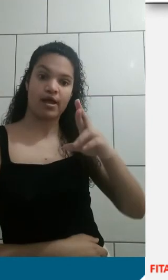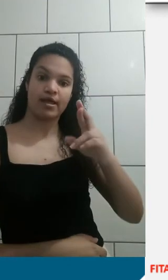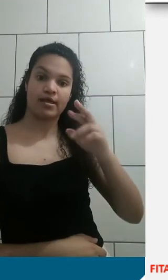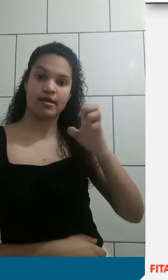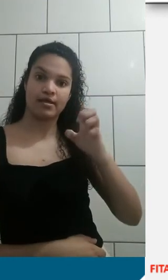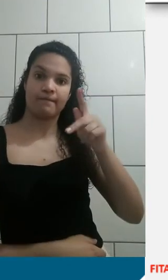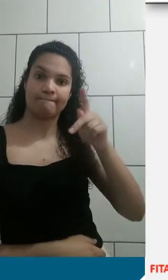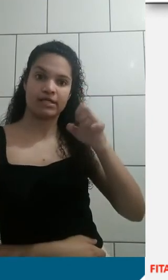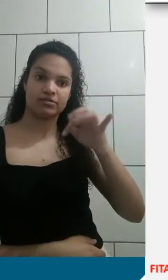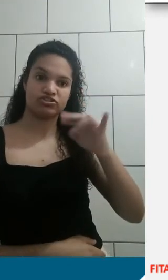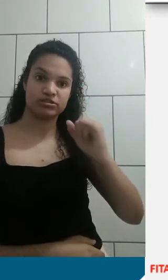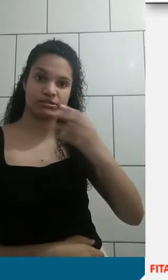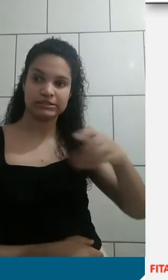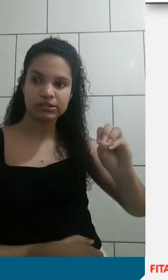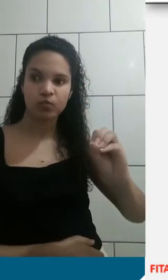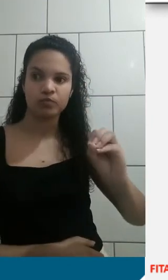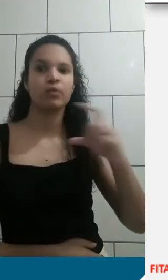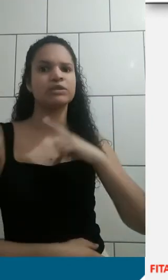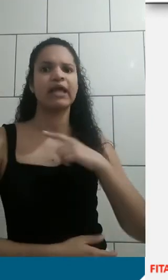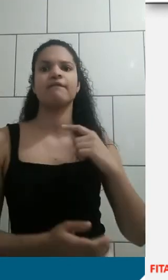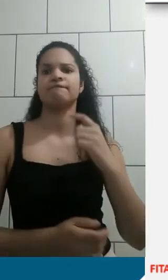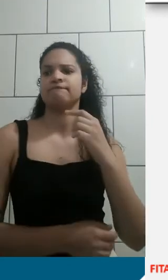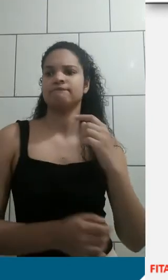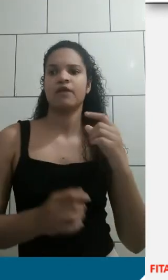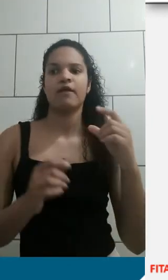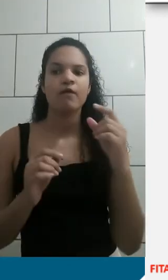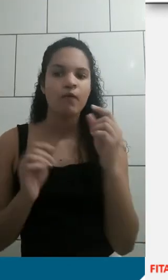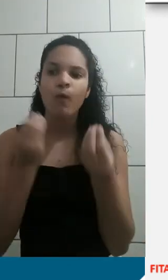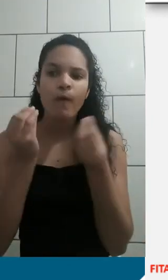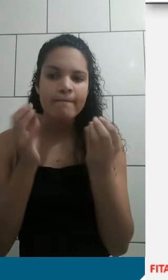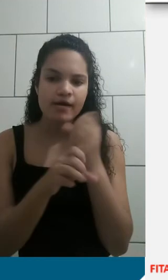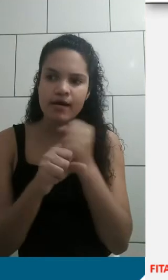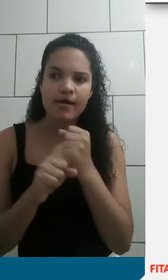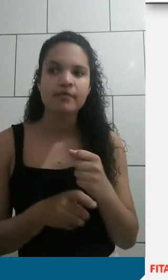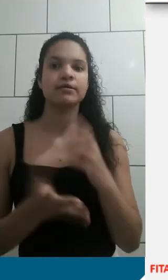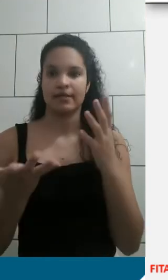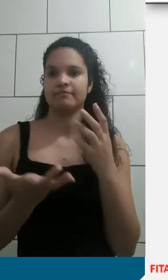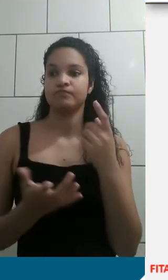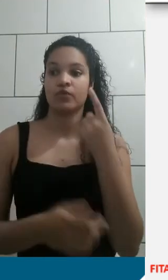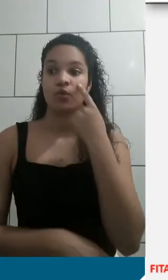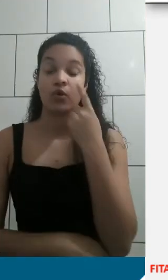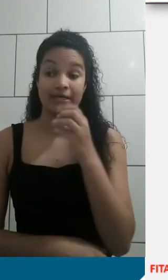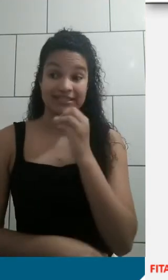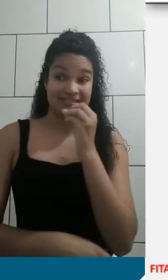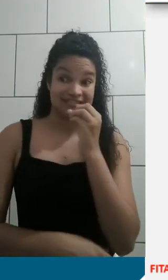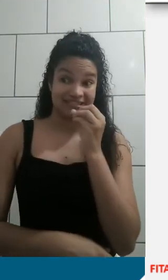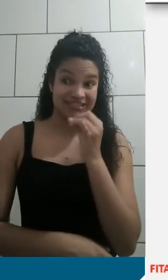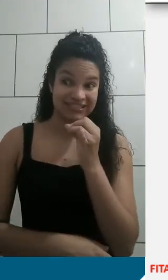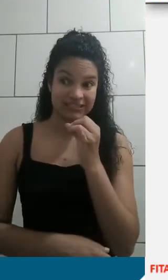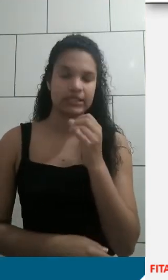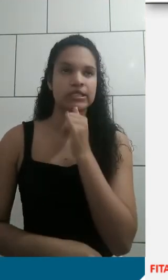P é igual a n elevado a P. Seguindo essa linha de raciocínio, se nós tomarmos o código